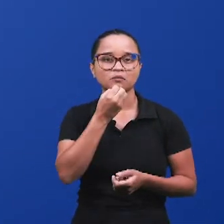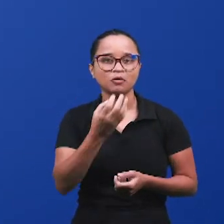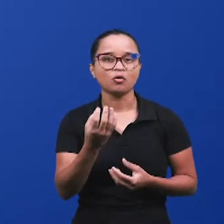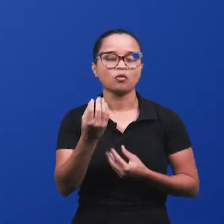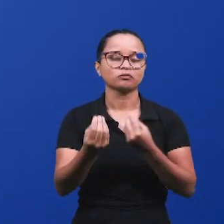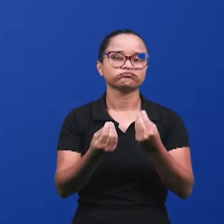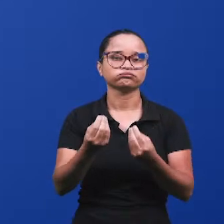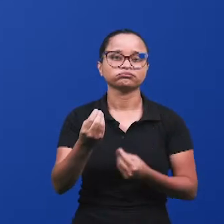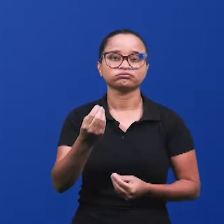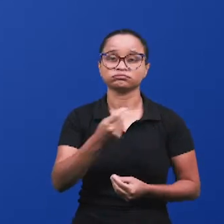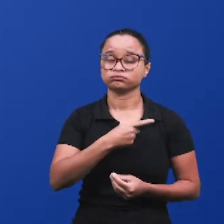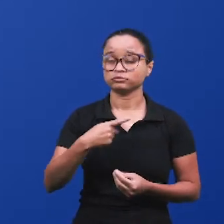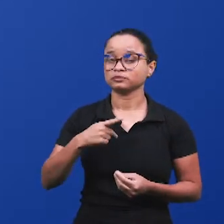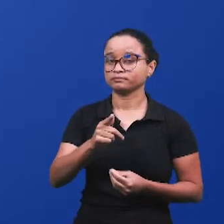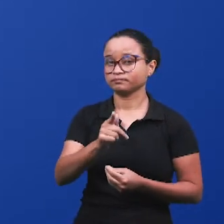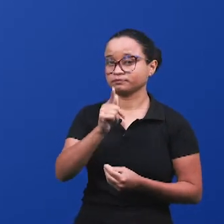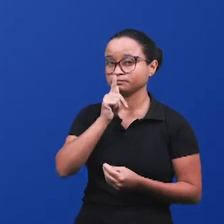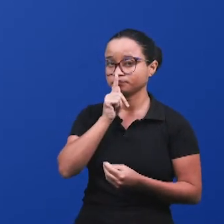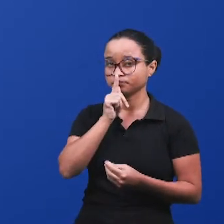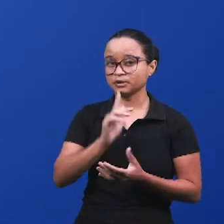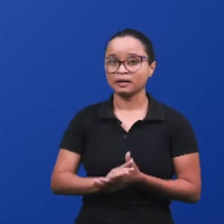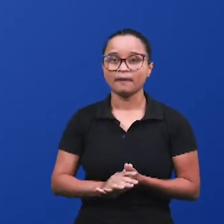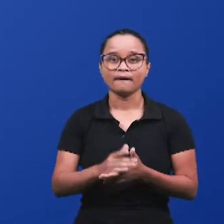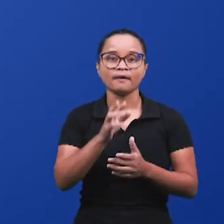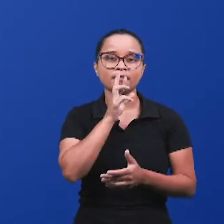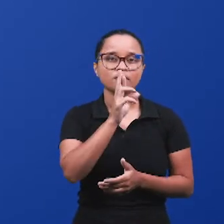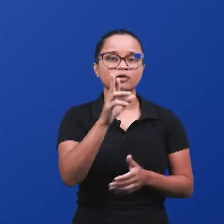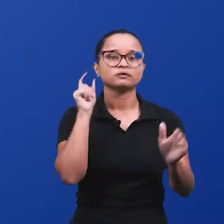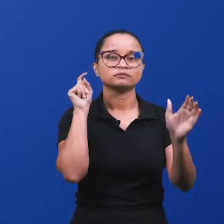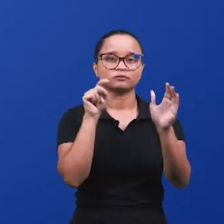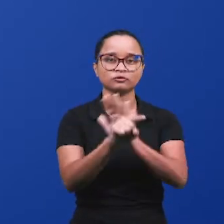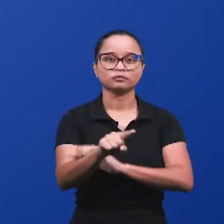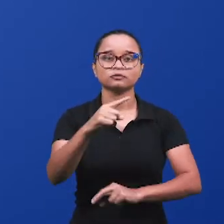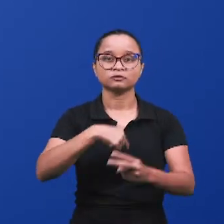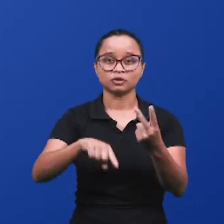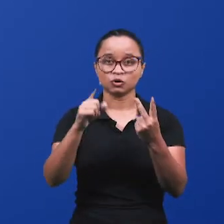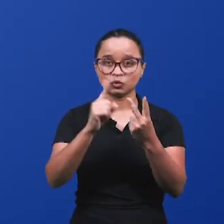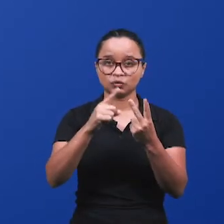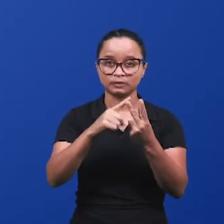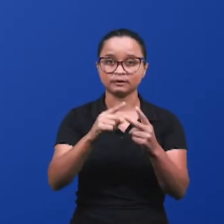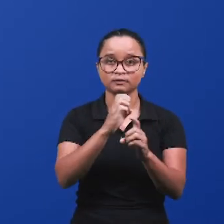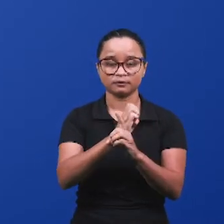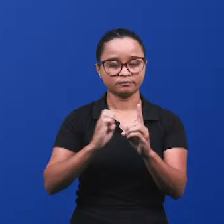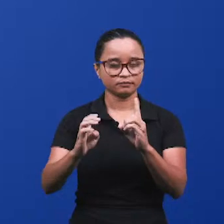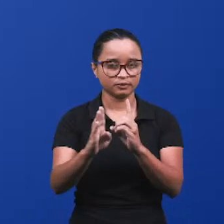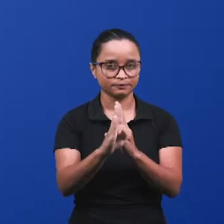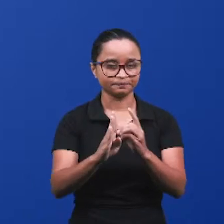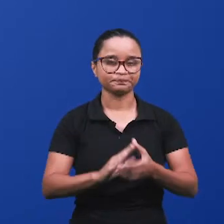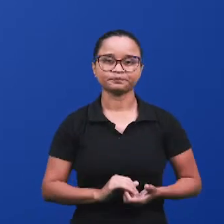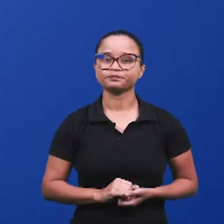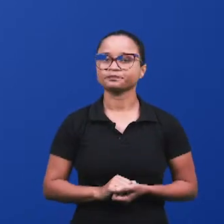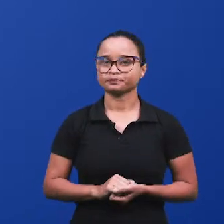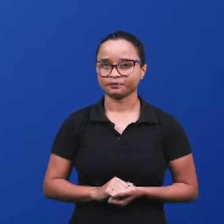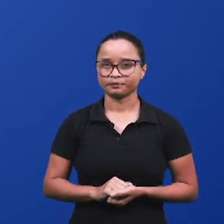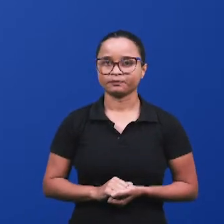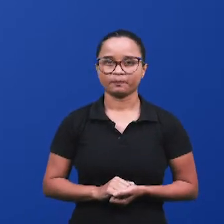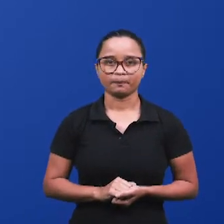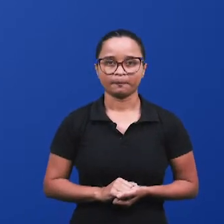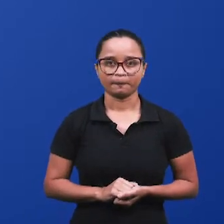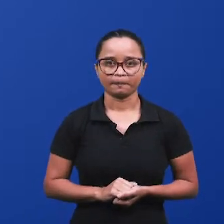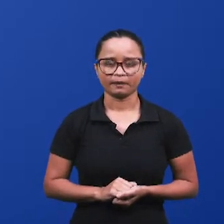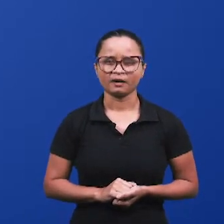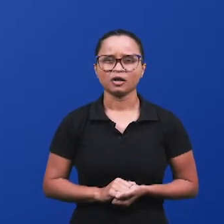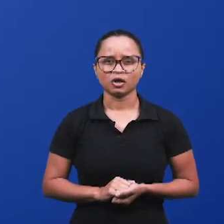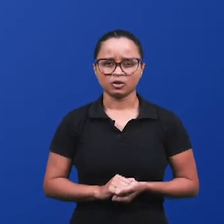como o pastor Gilson, respondendo a pergunta 2 da Escola Bíblica Dominical, que diz o seguinte: como se